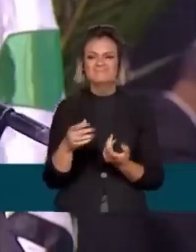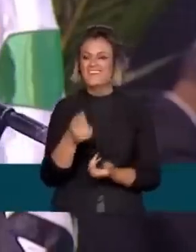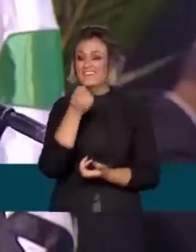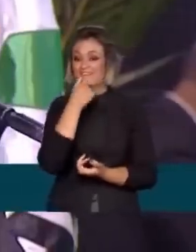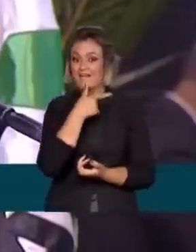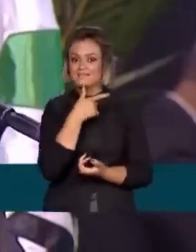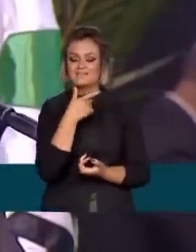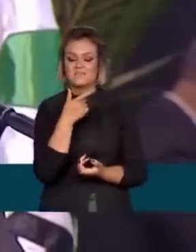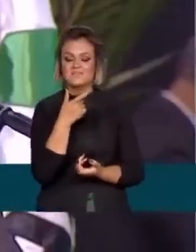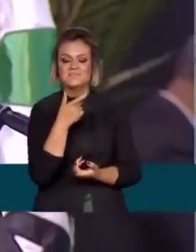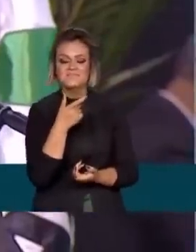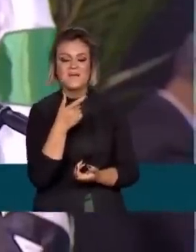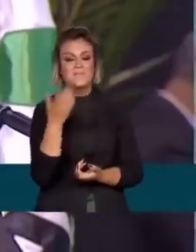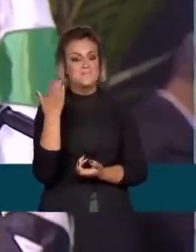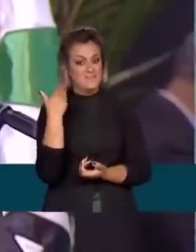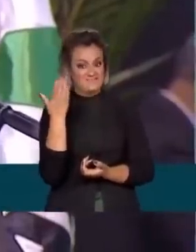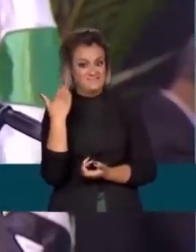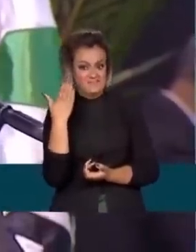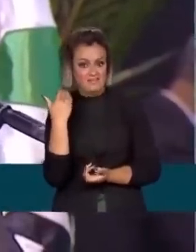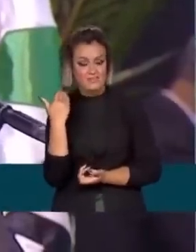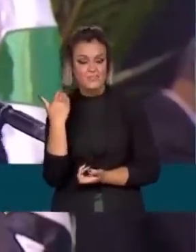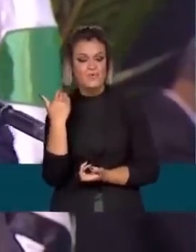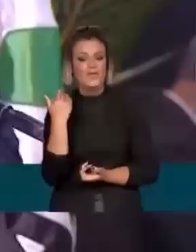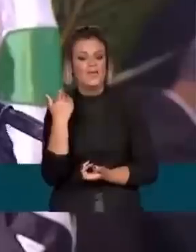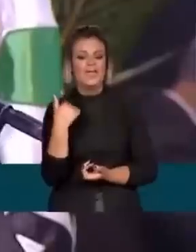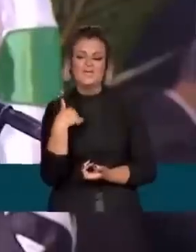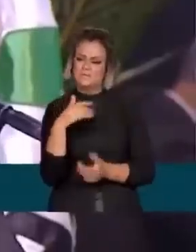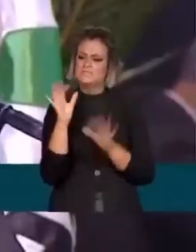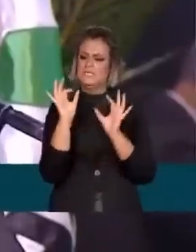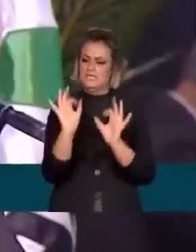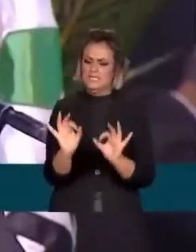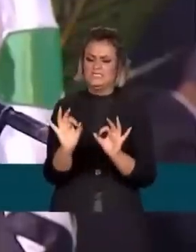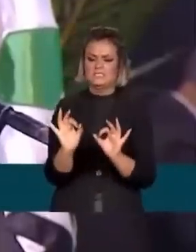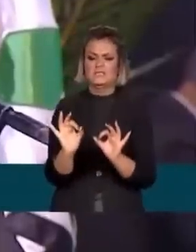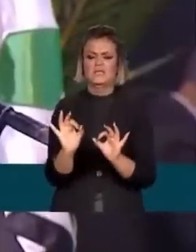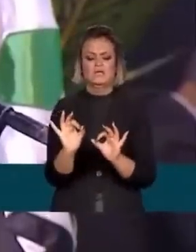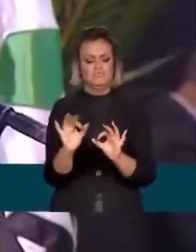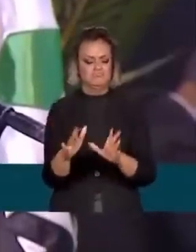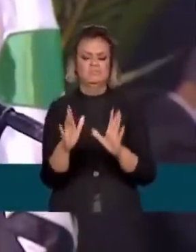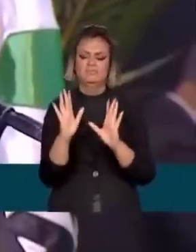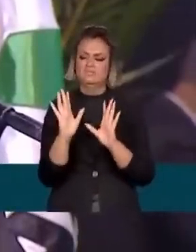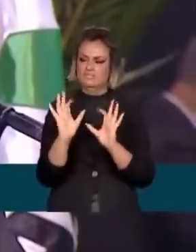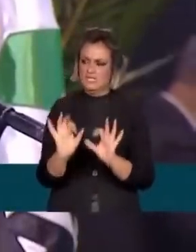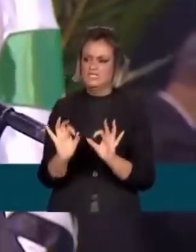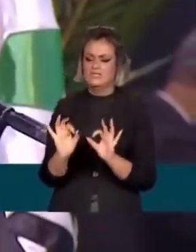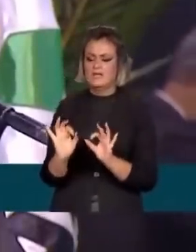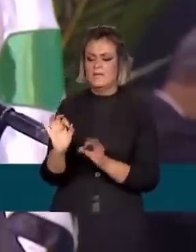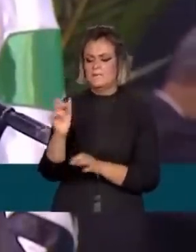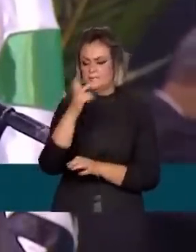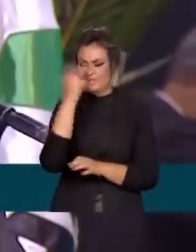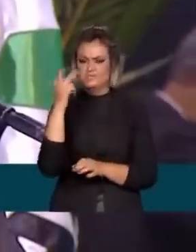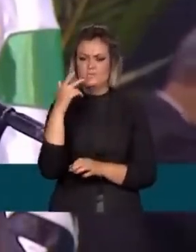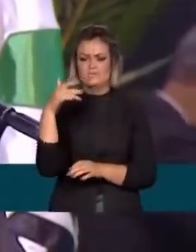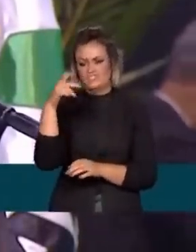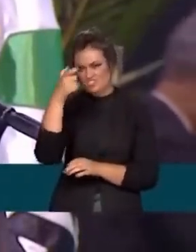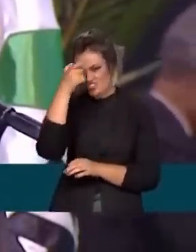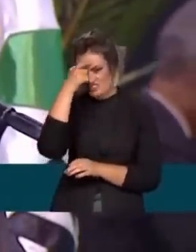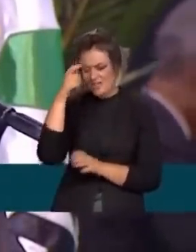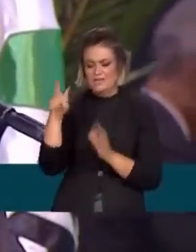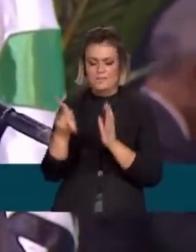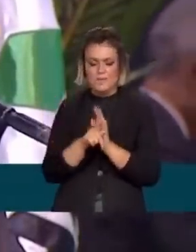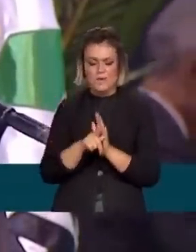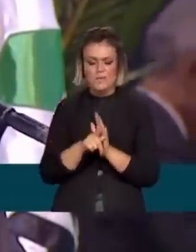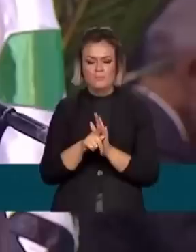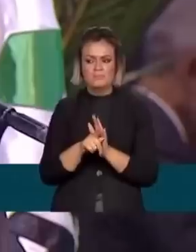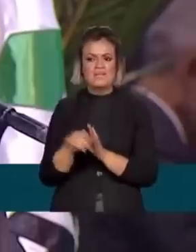Que engraçado, naquele tempo eu tinha certeza que quando entrasse alguém mais ligado à esquerda no